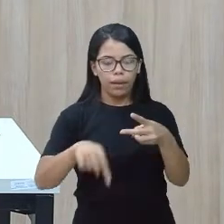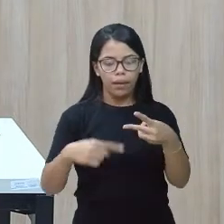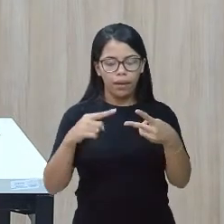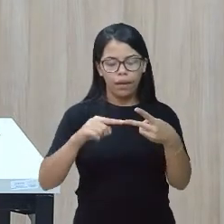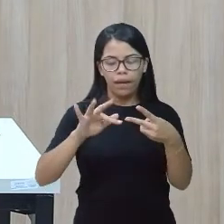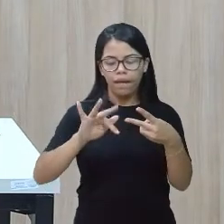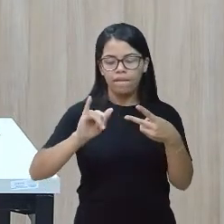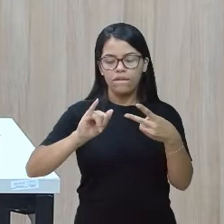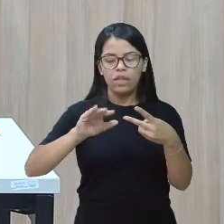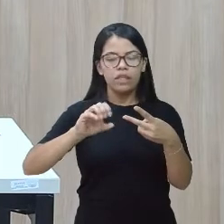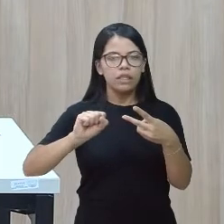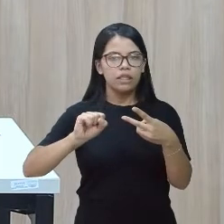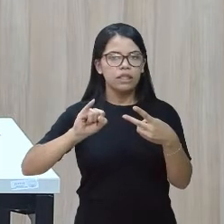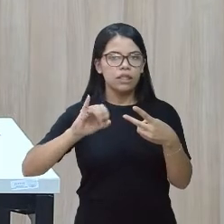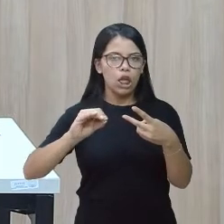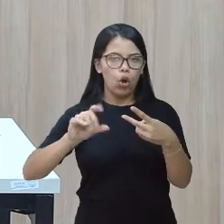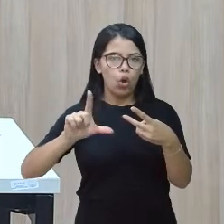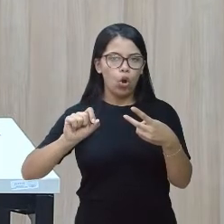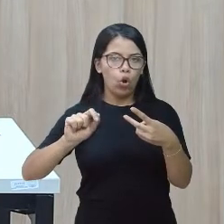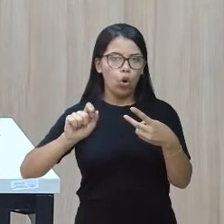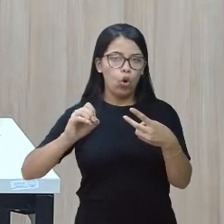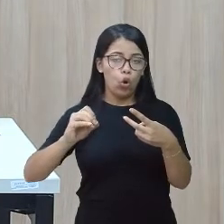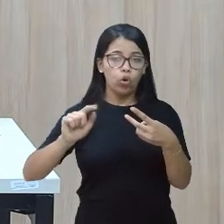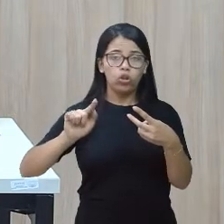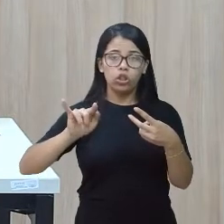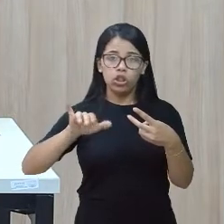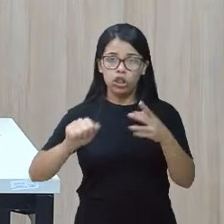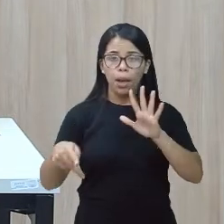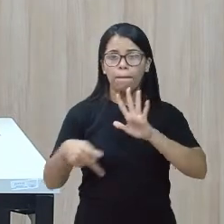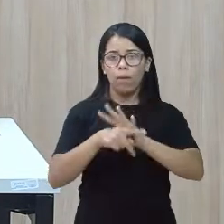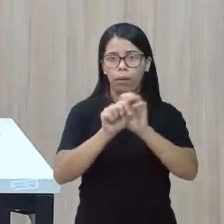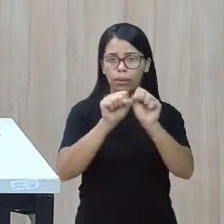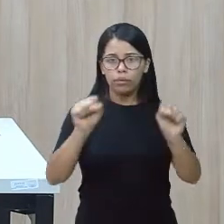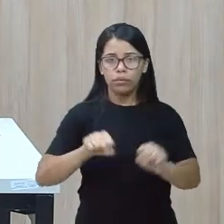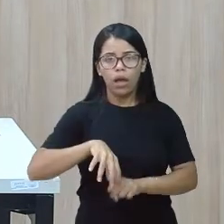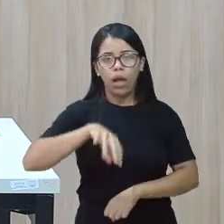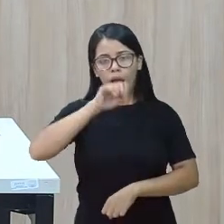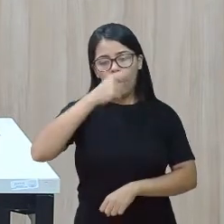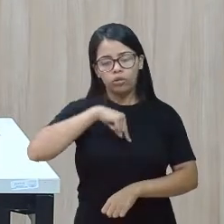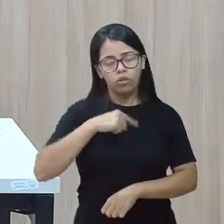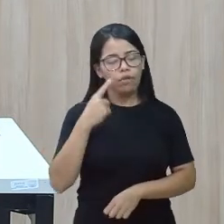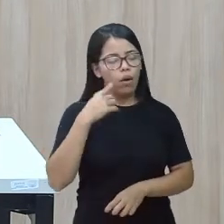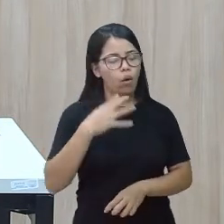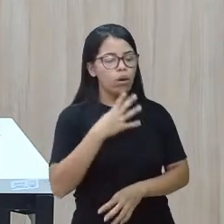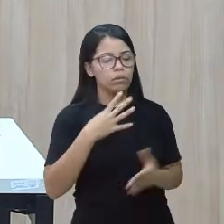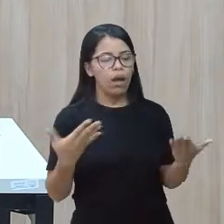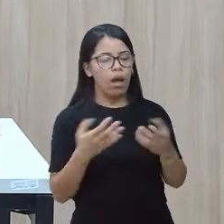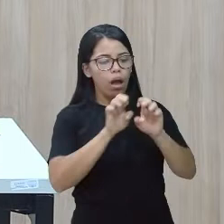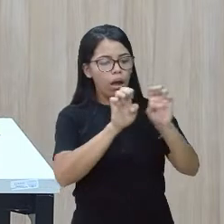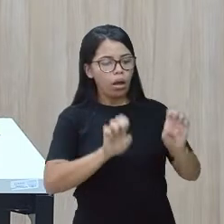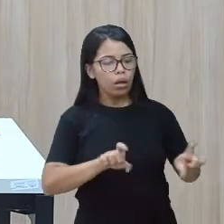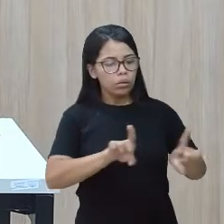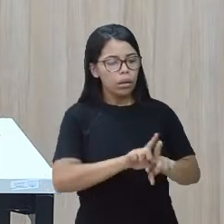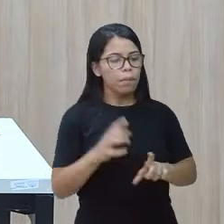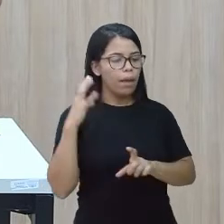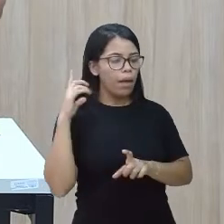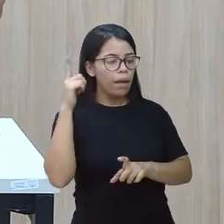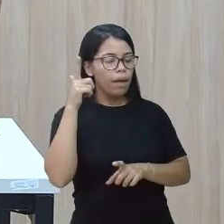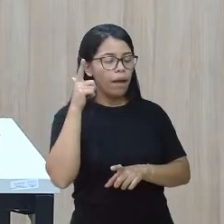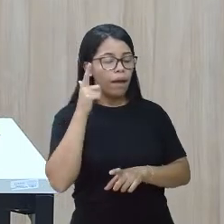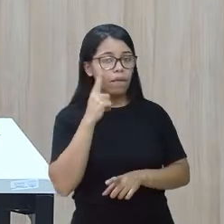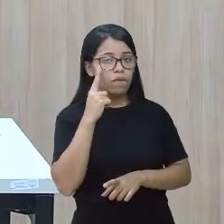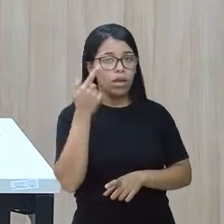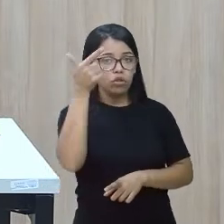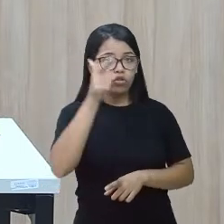do sistema respiratório. O que é isso? A gente vai conhecer a estrutura e vamos rever também a questão das